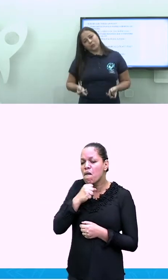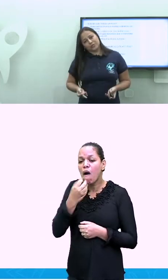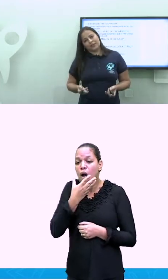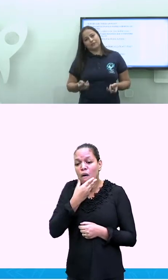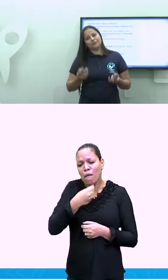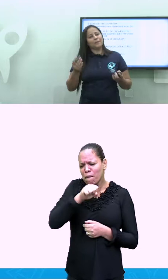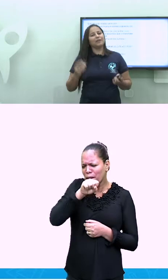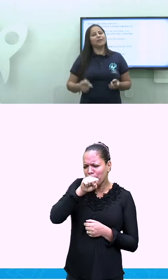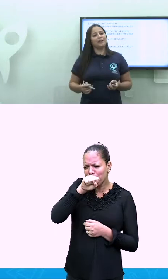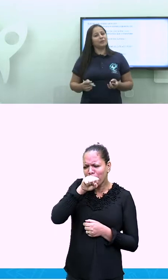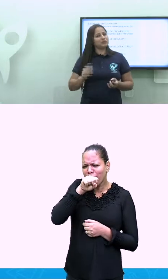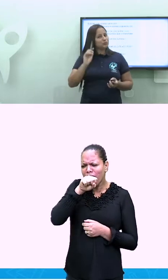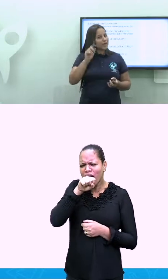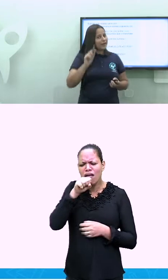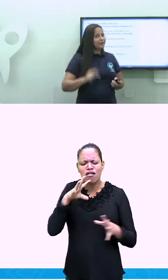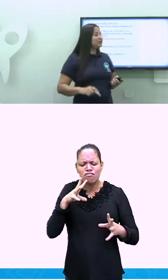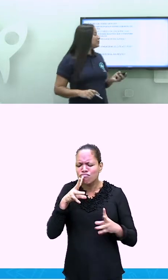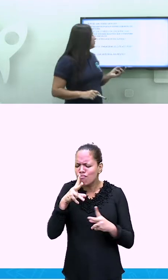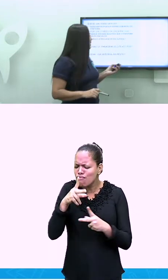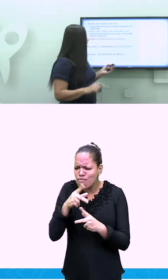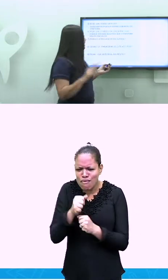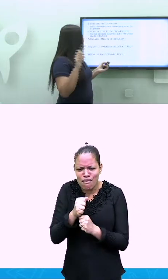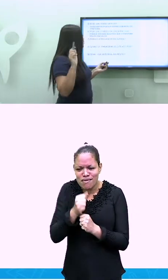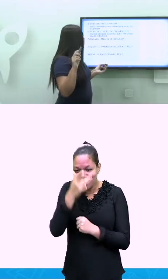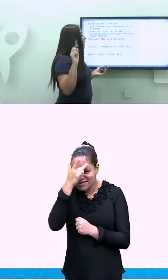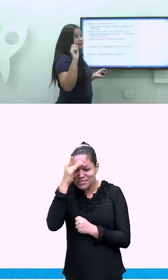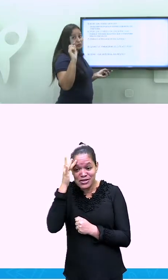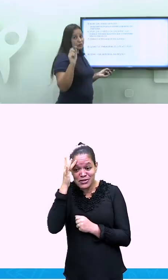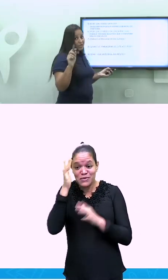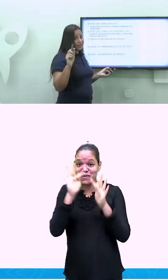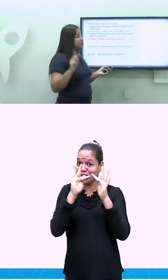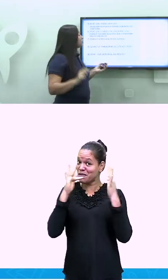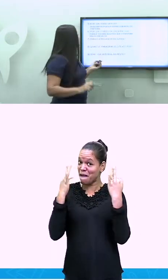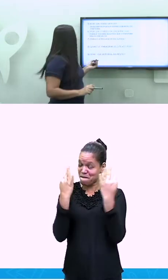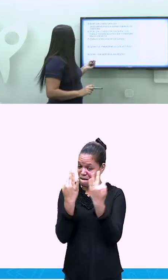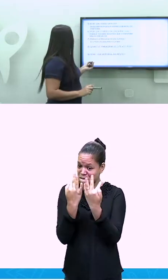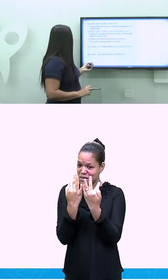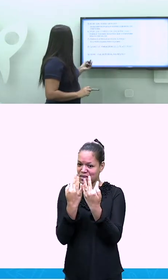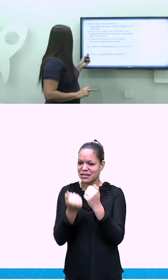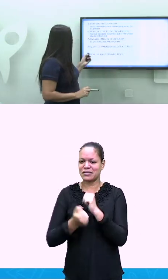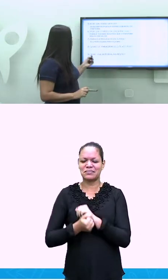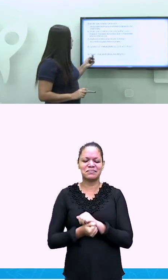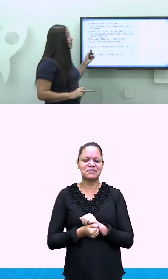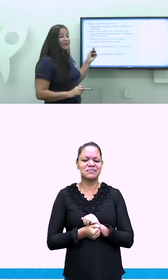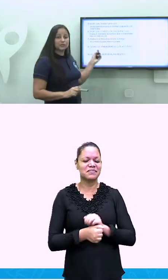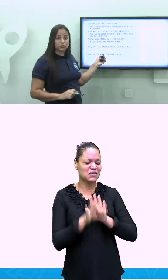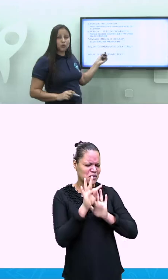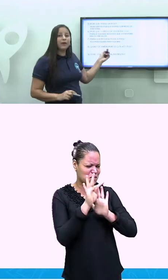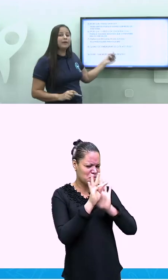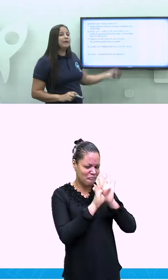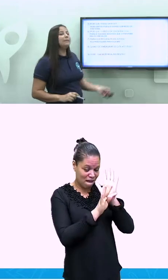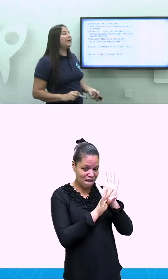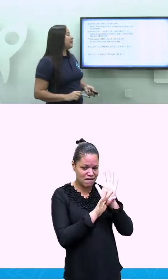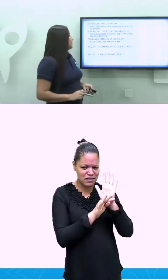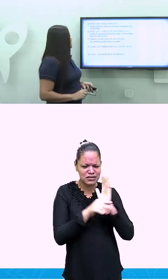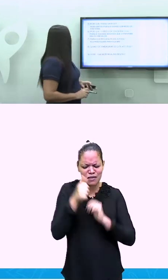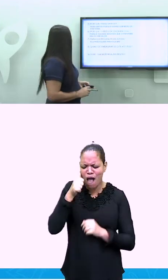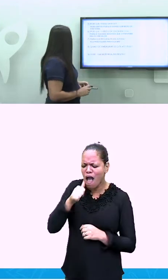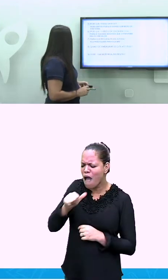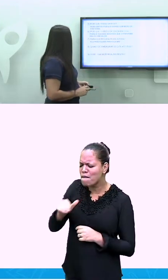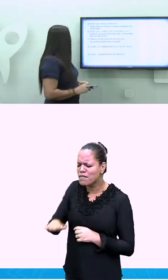mundo que é o seu responsável da família está ali para te ajudar e te socorrer. No caso do texto, a Duda pediu ajuda para sua